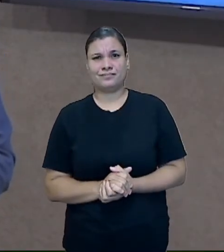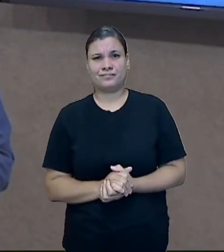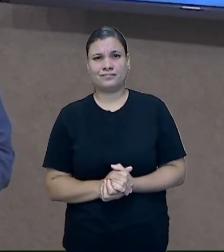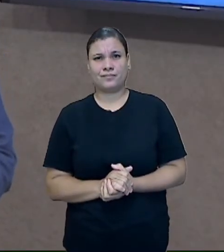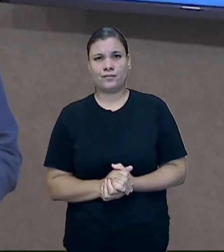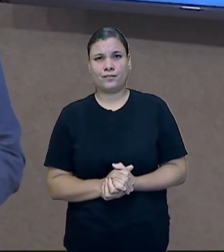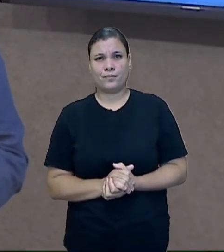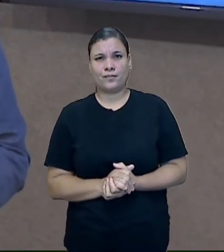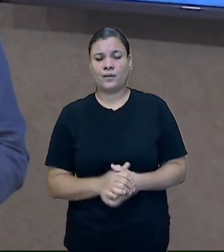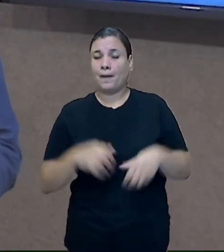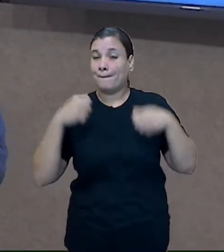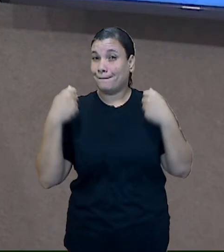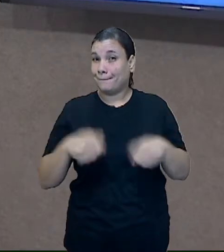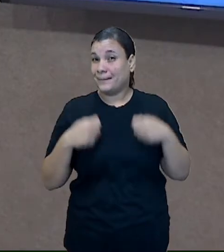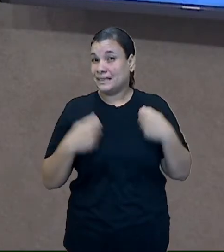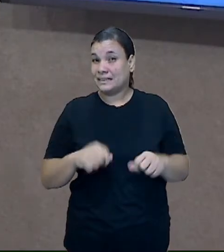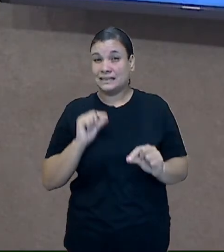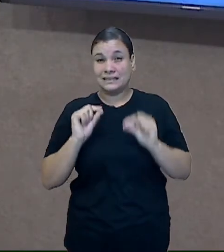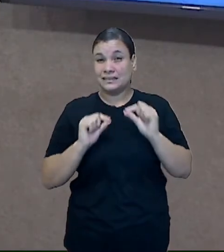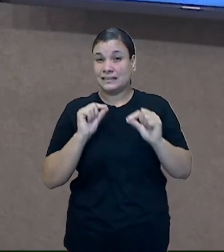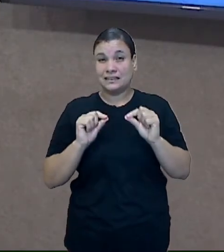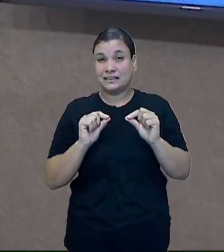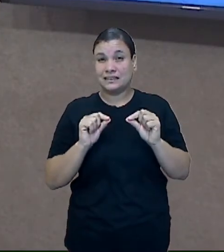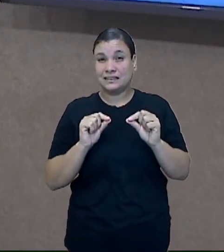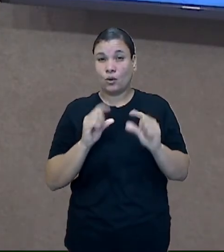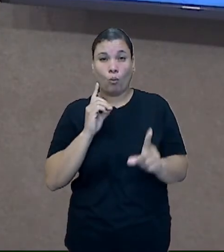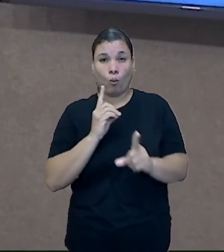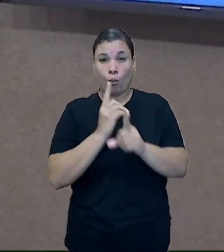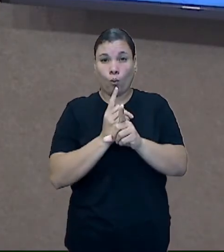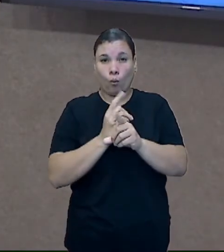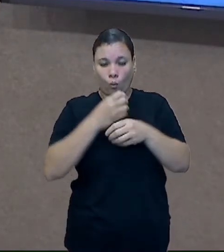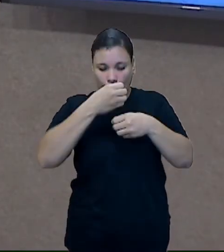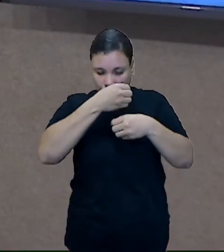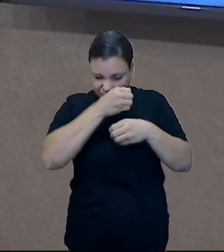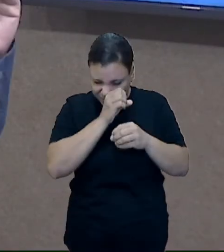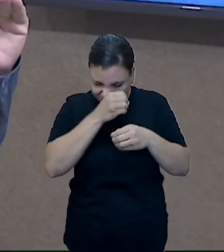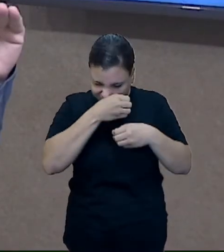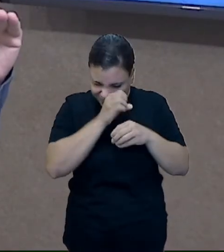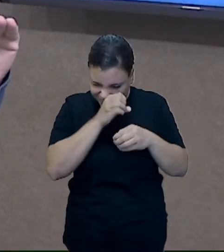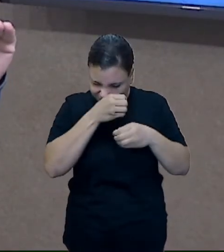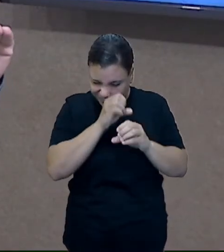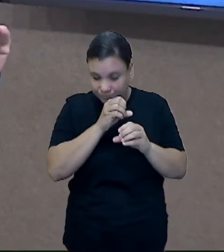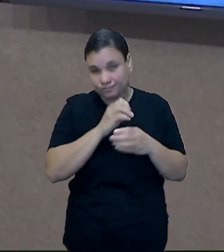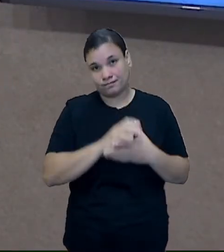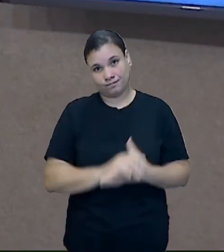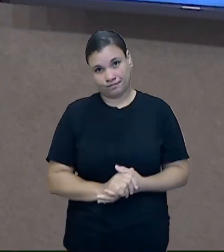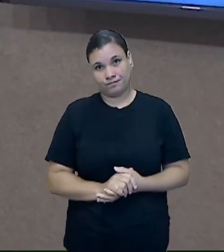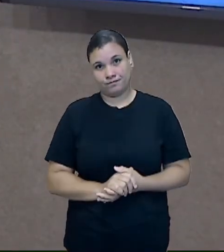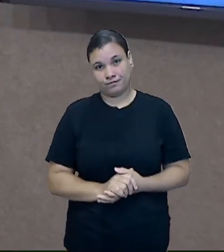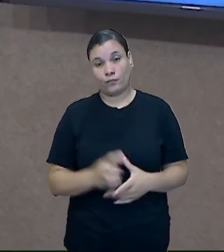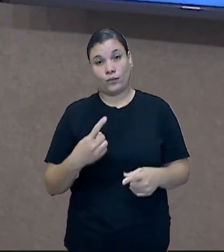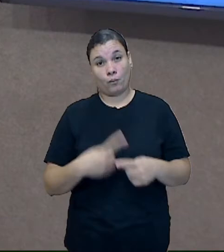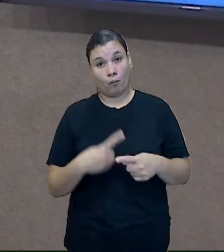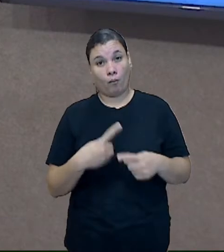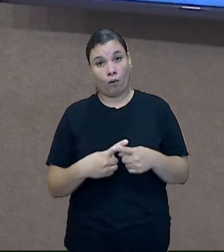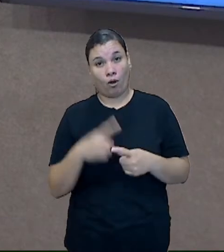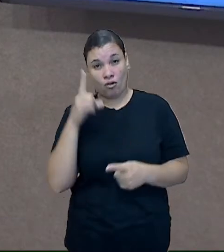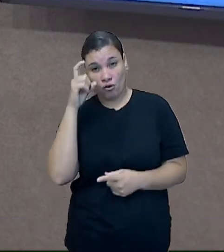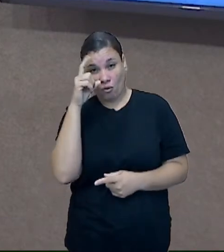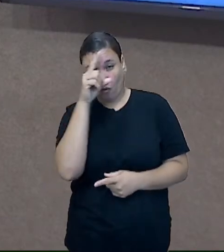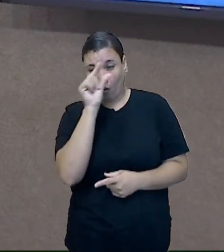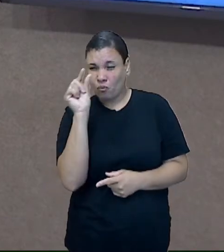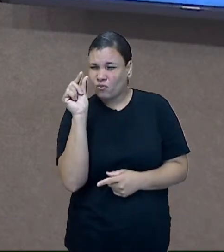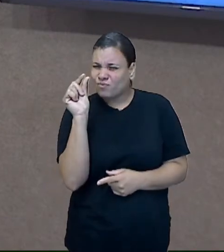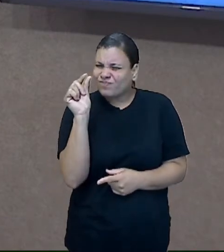ele a olho nu. O ácaro, ele está presente no ar que a gente respira, na